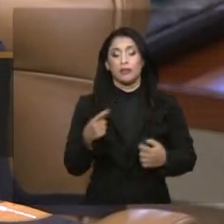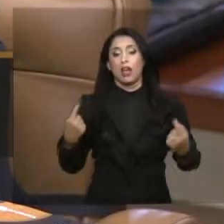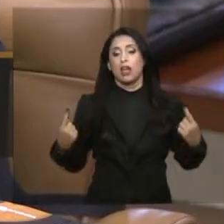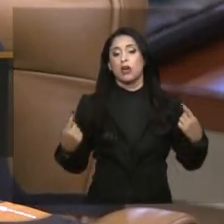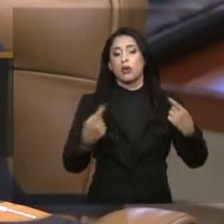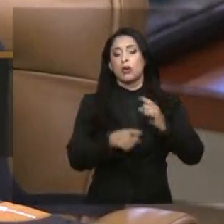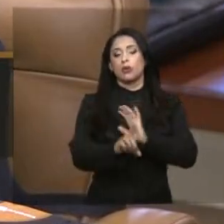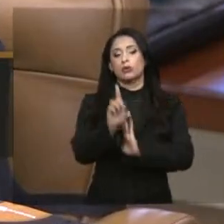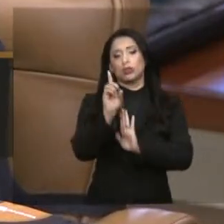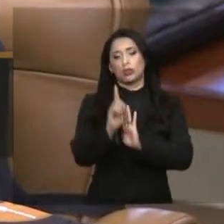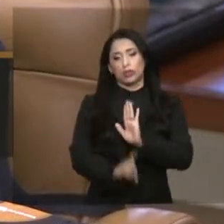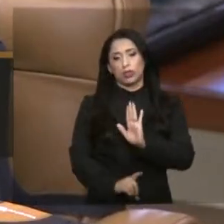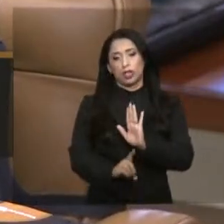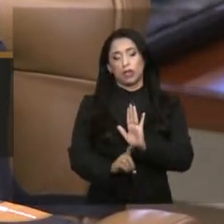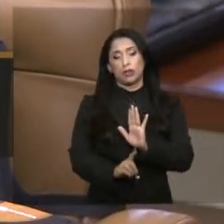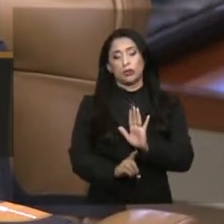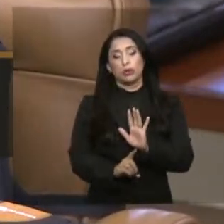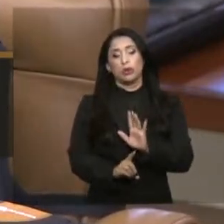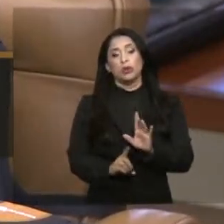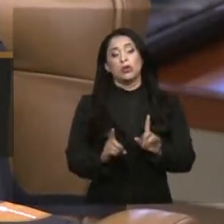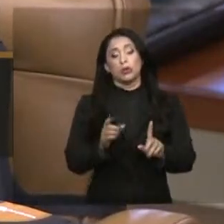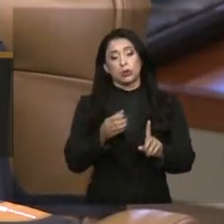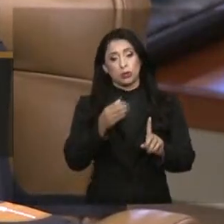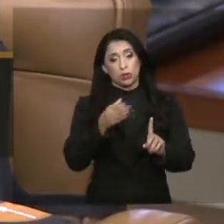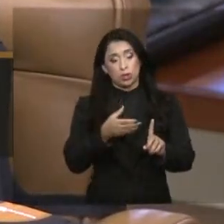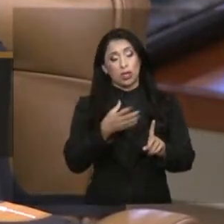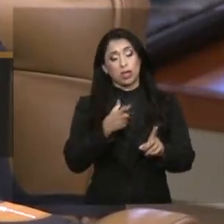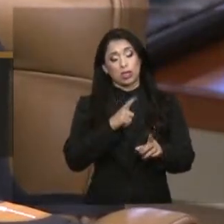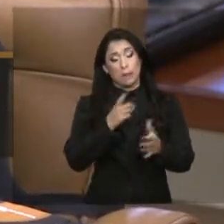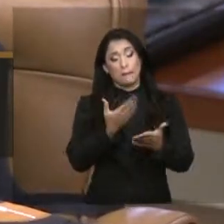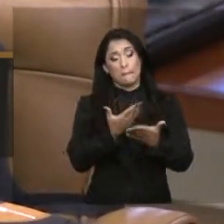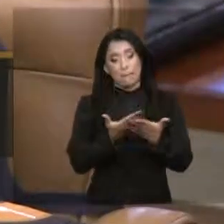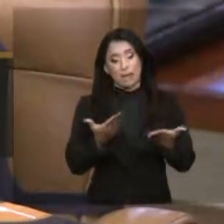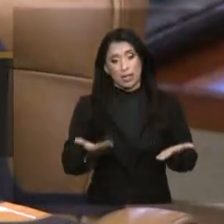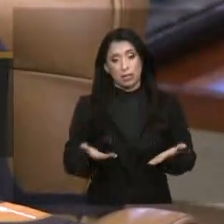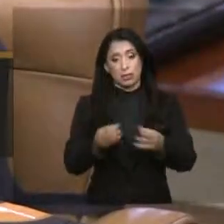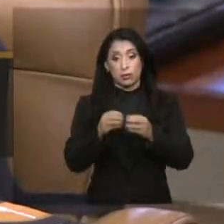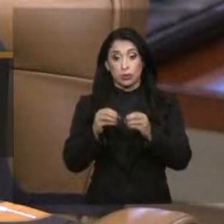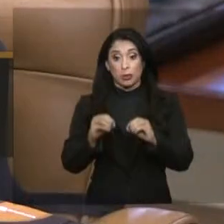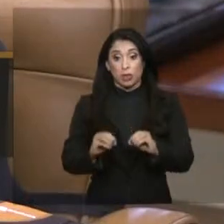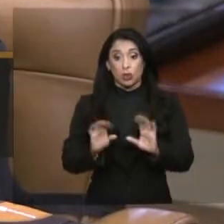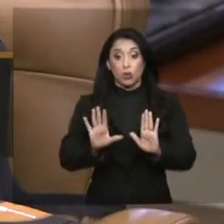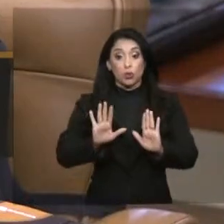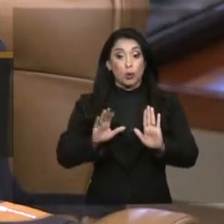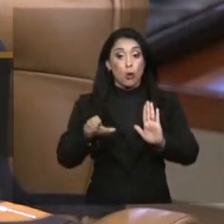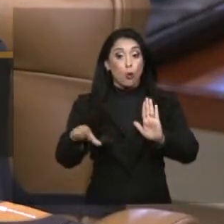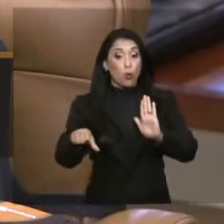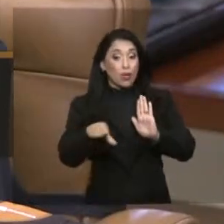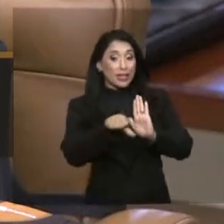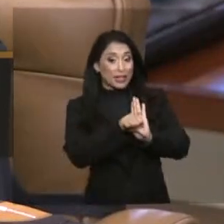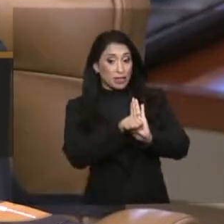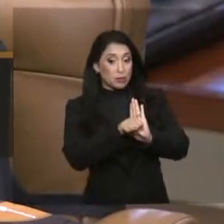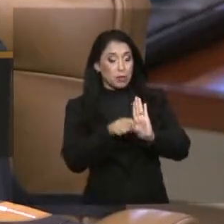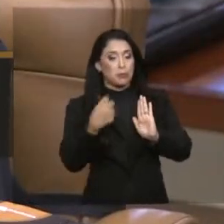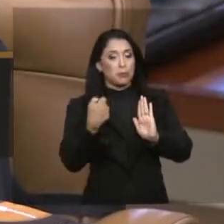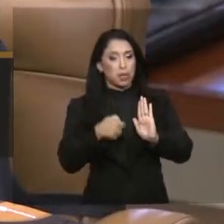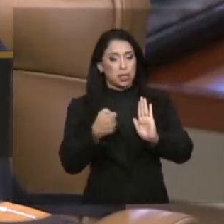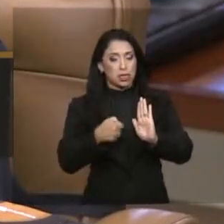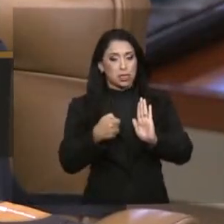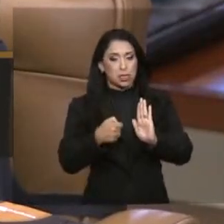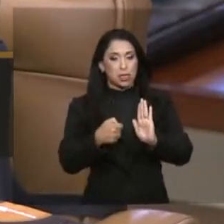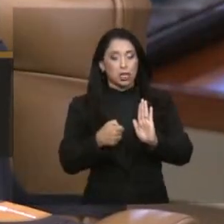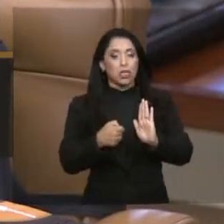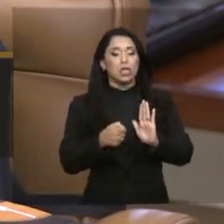direitos da personalidade e eles são geradores de perdas e danos. O crime, ele gera a reparação do dano